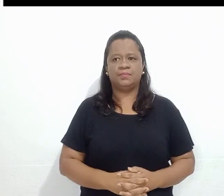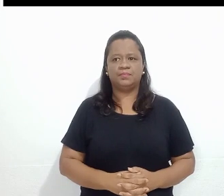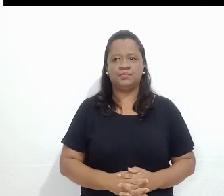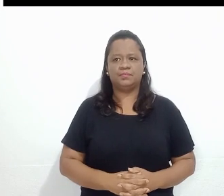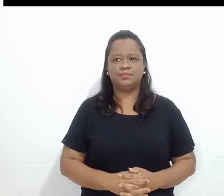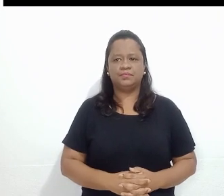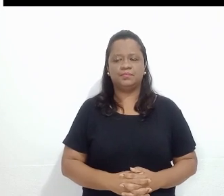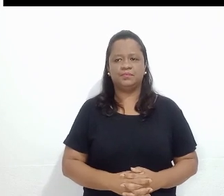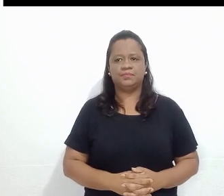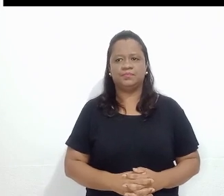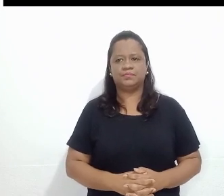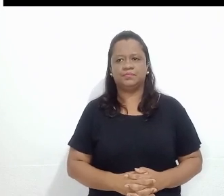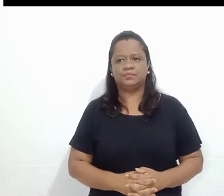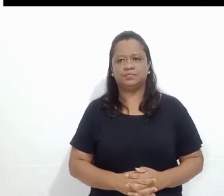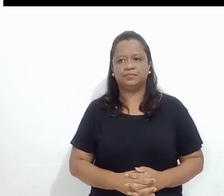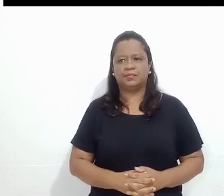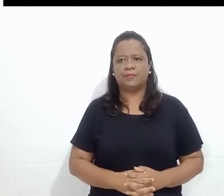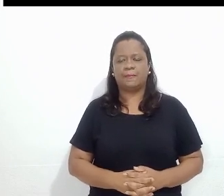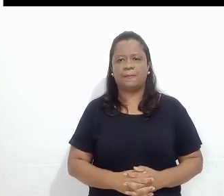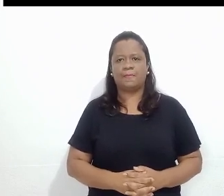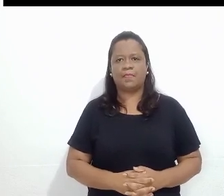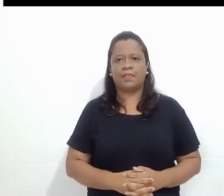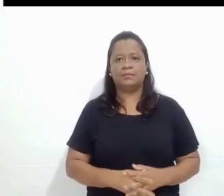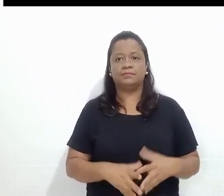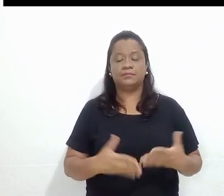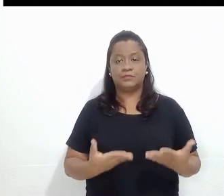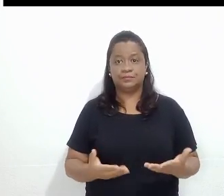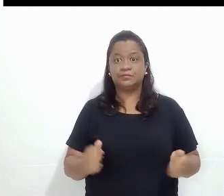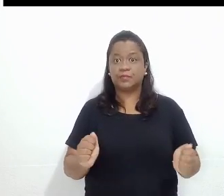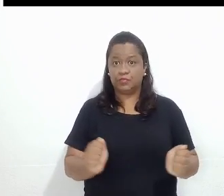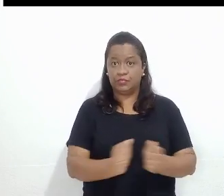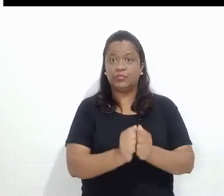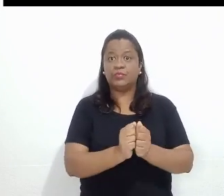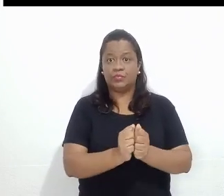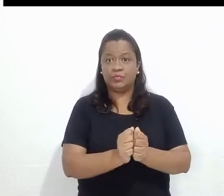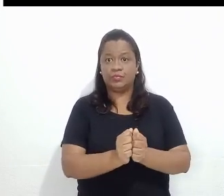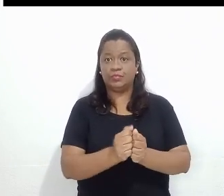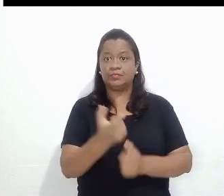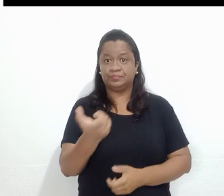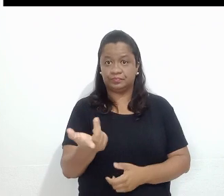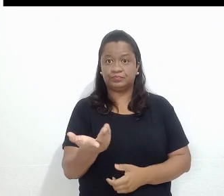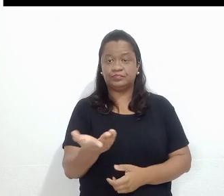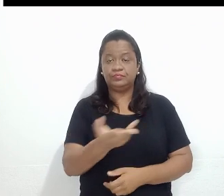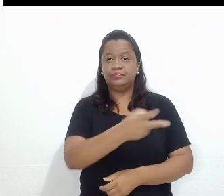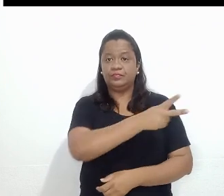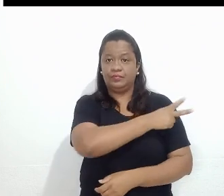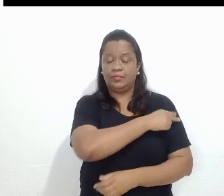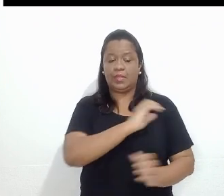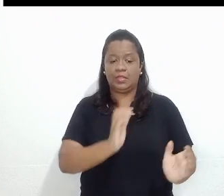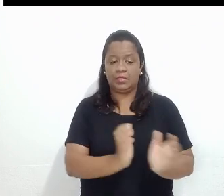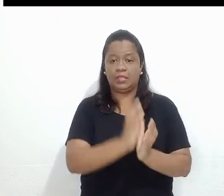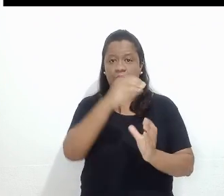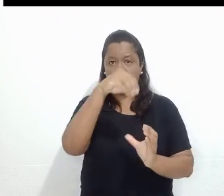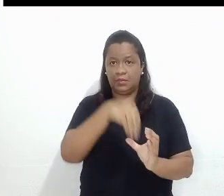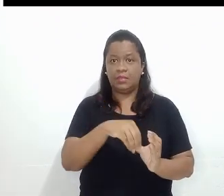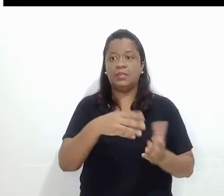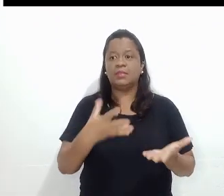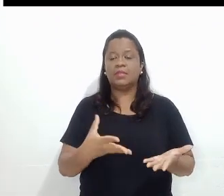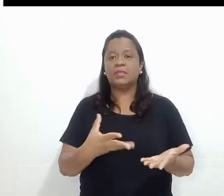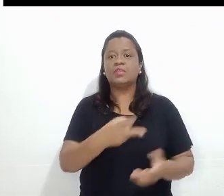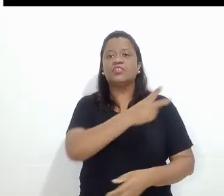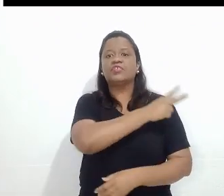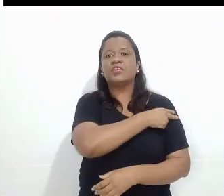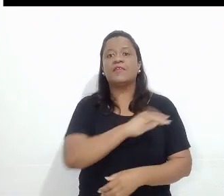Nossa, não, já fui para maquinista. Então, junto com o gaffer também, na equipe dele, a gente tem o chefe de elétrica. O chefe